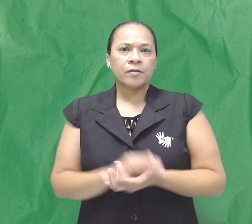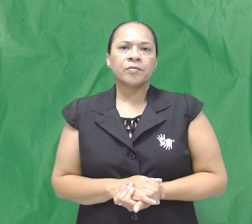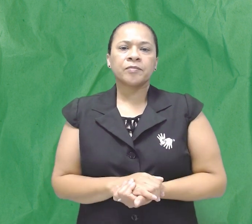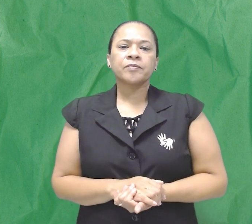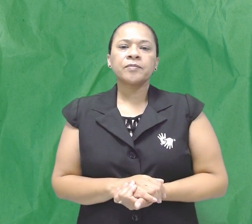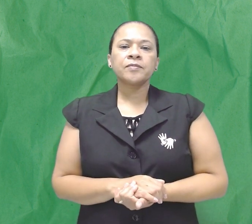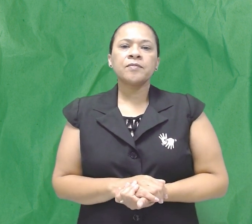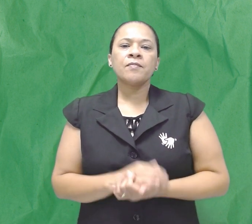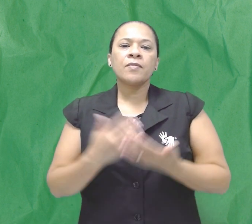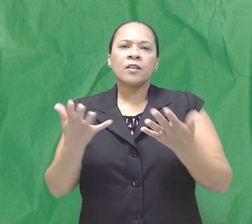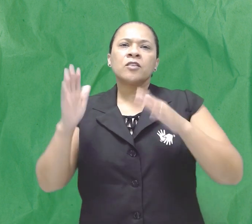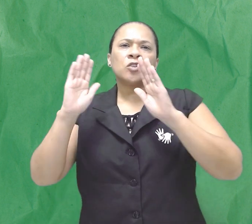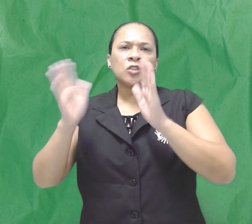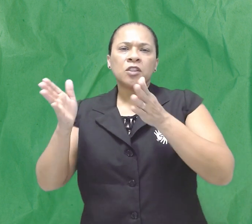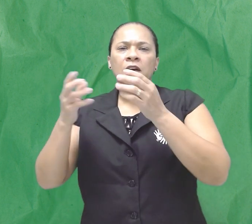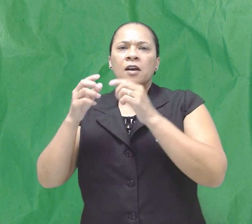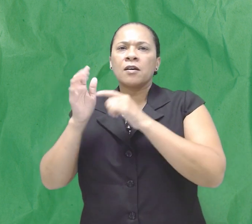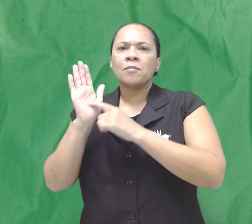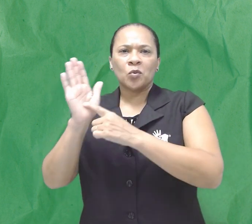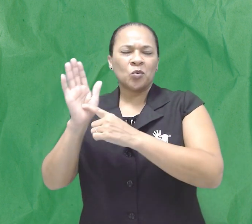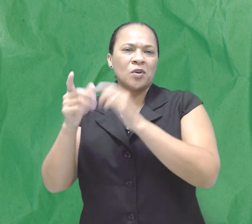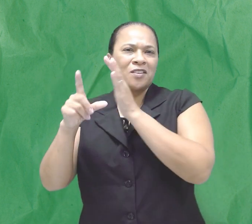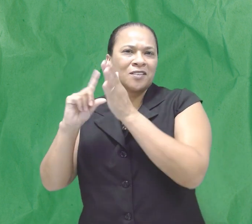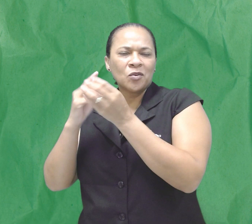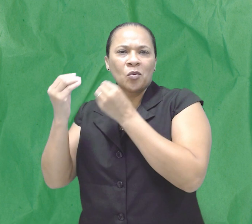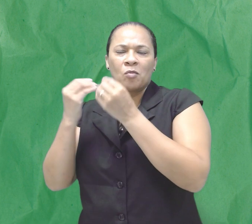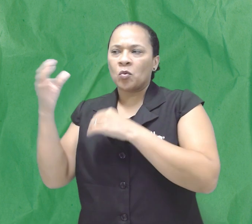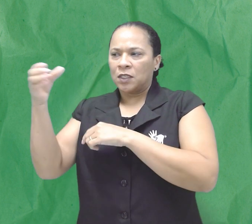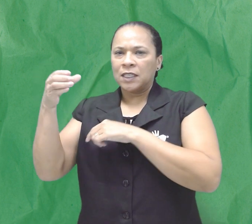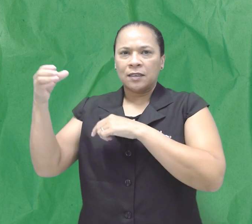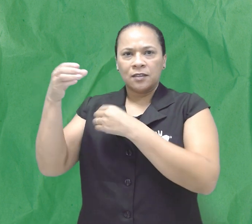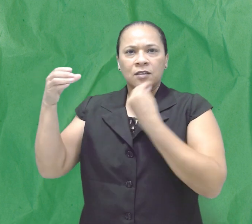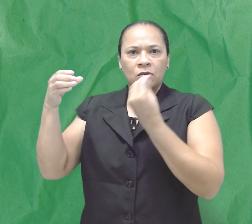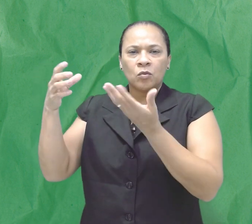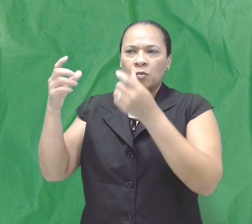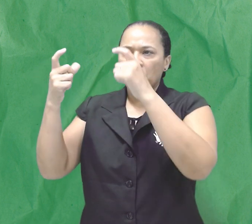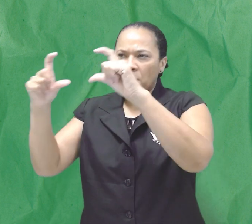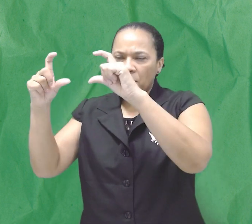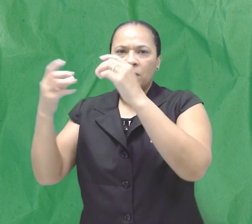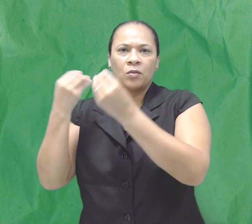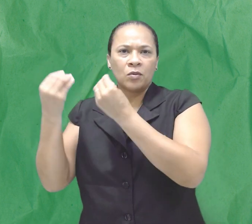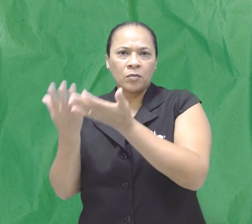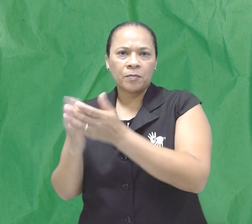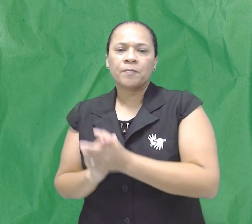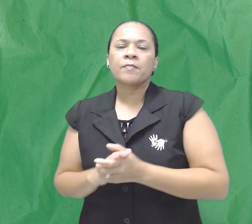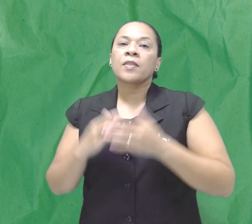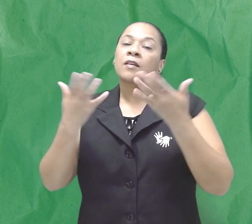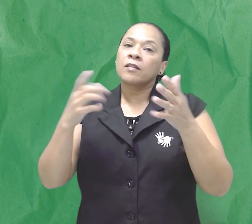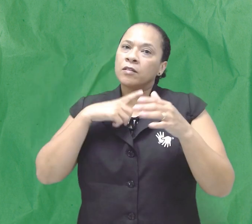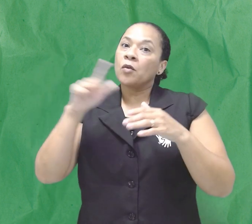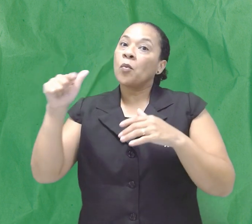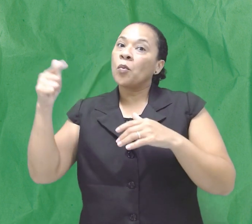Bom, então, pessoal, né, conversamos já um pouco sobre concentração e, né, um outro processo